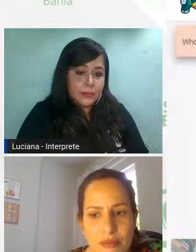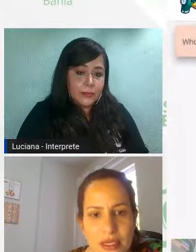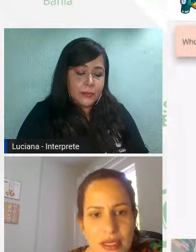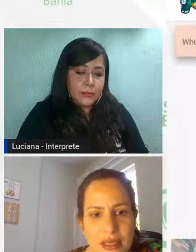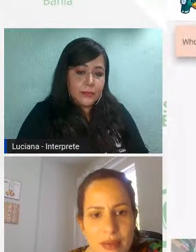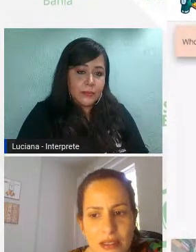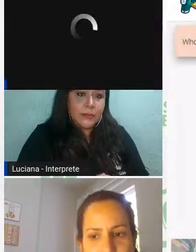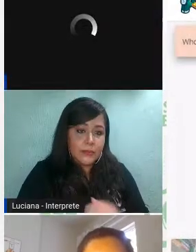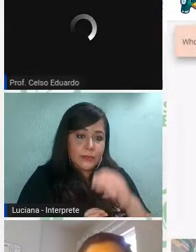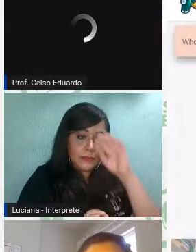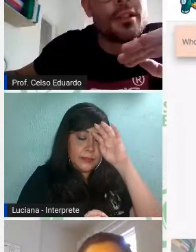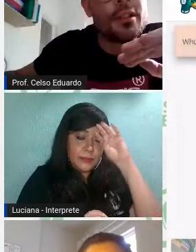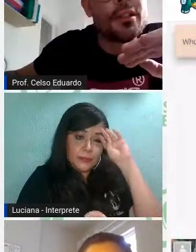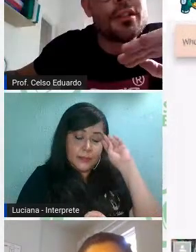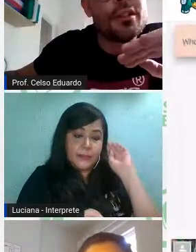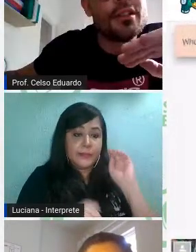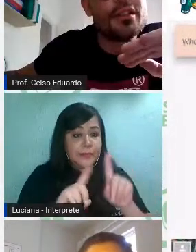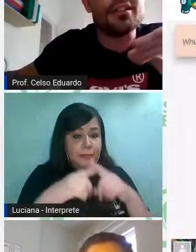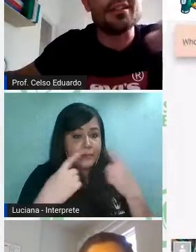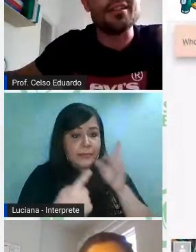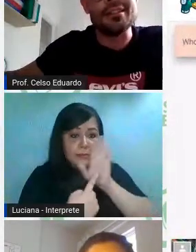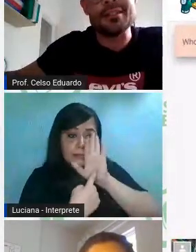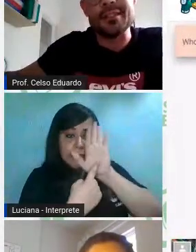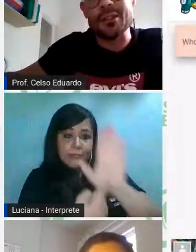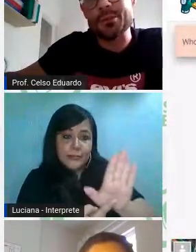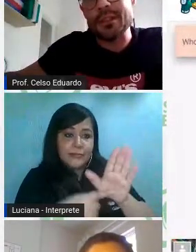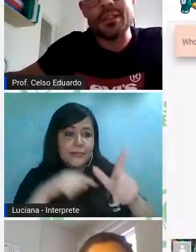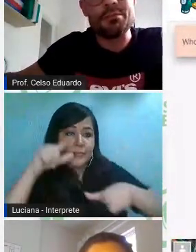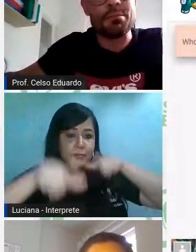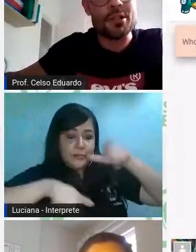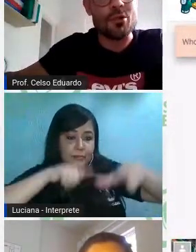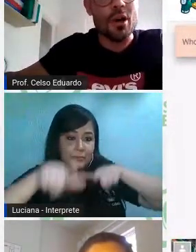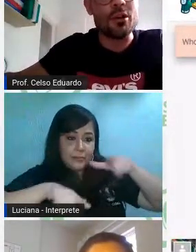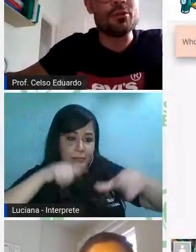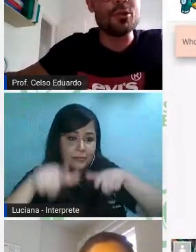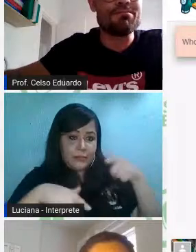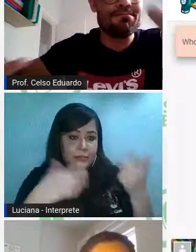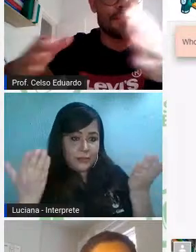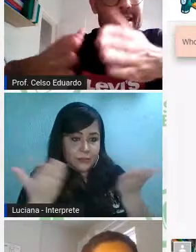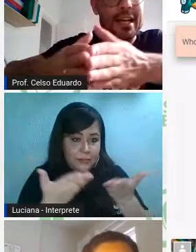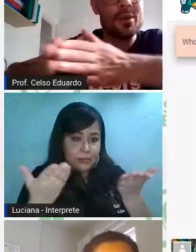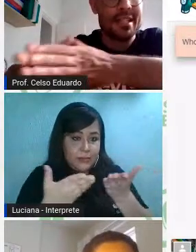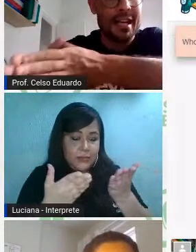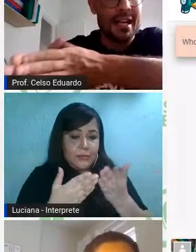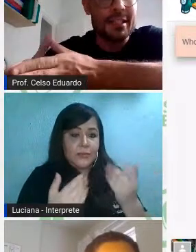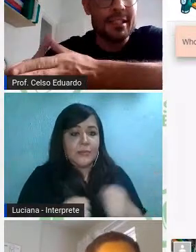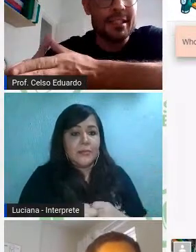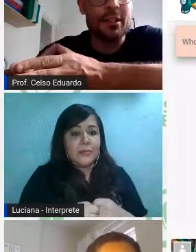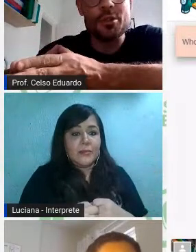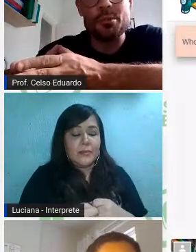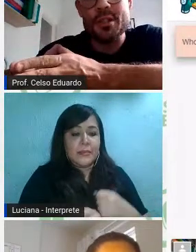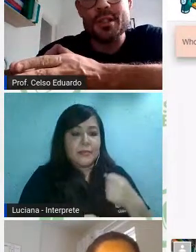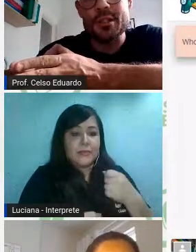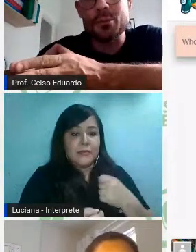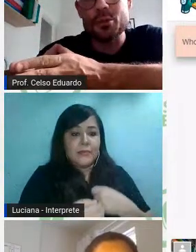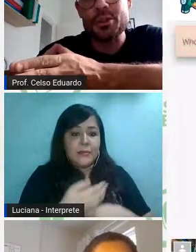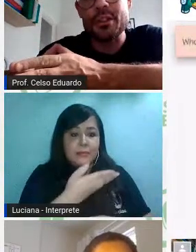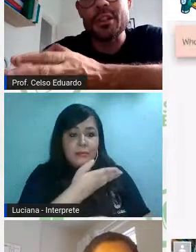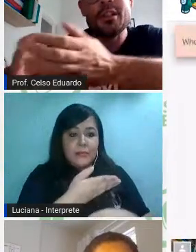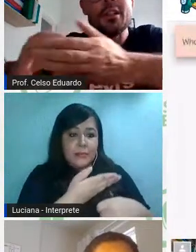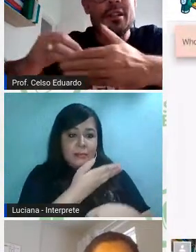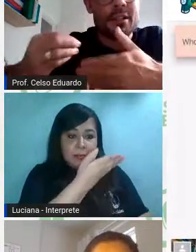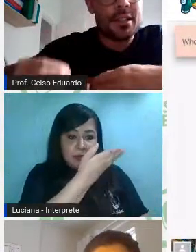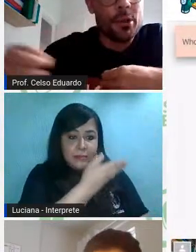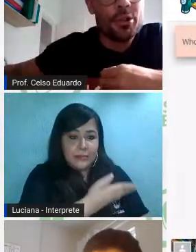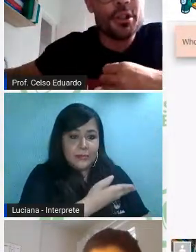Vamos exibir aí mais um trabalho agora. Então, pessoal, eu vou criar uma saída aqui para que nós